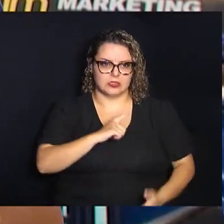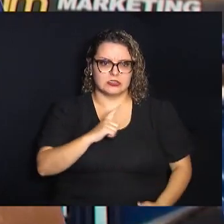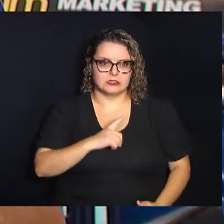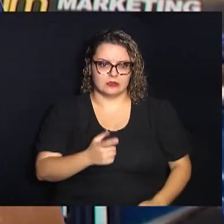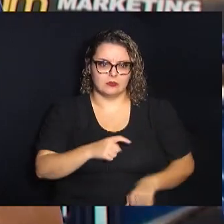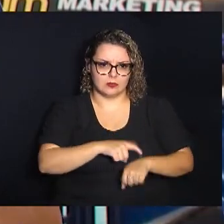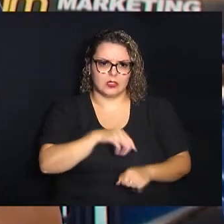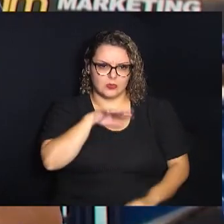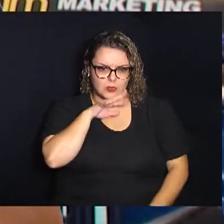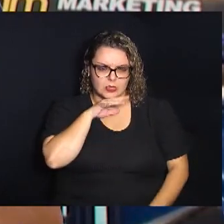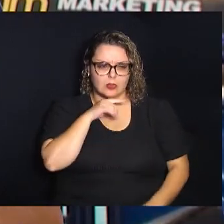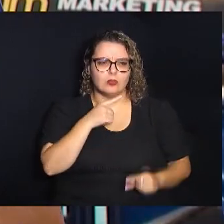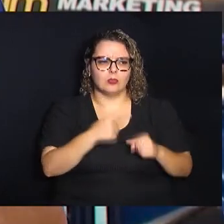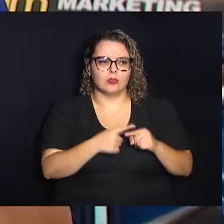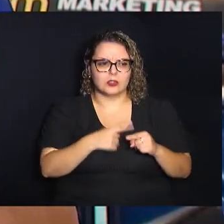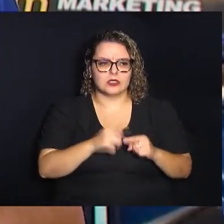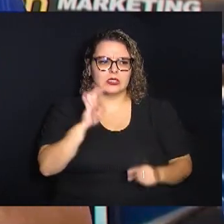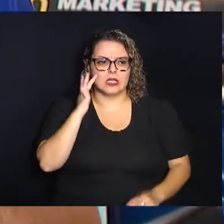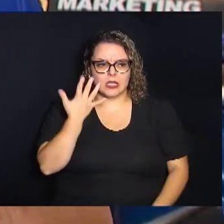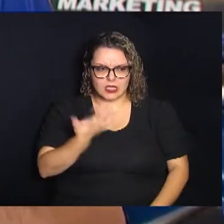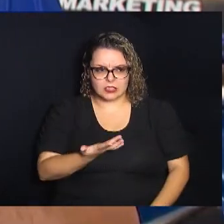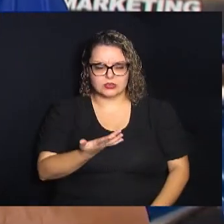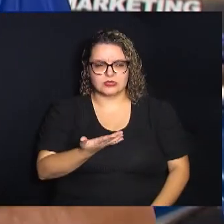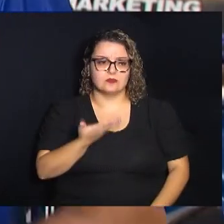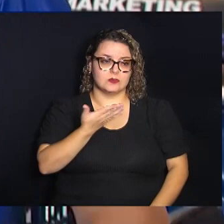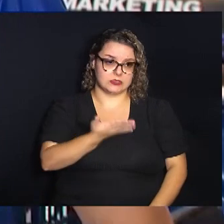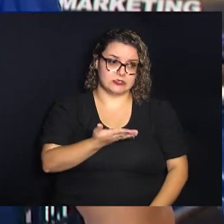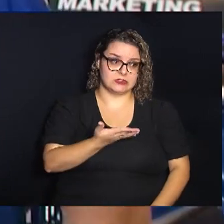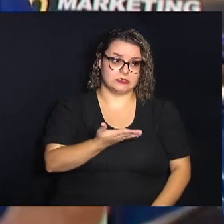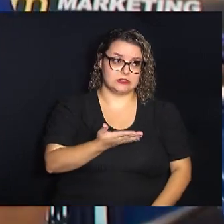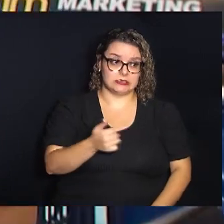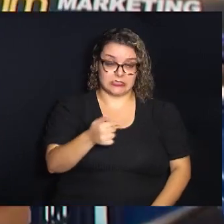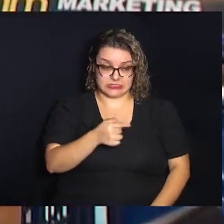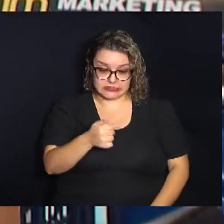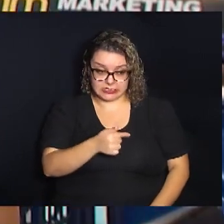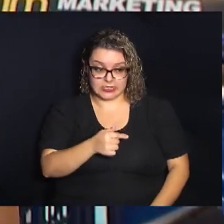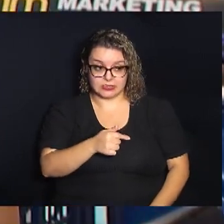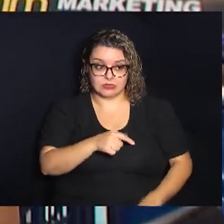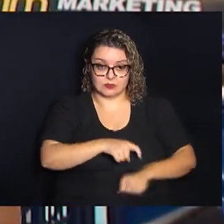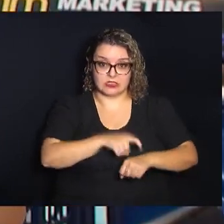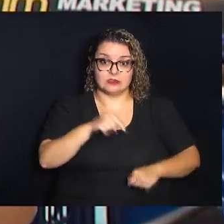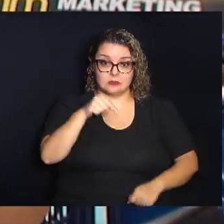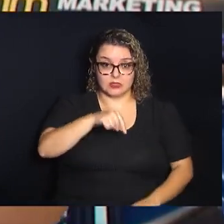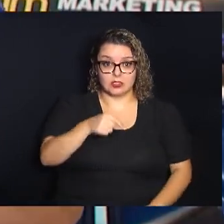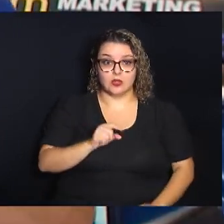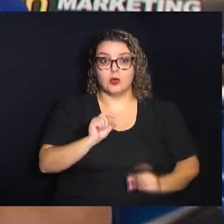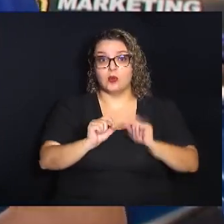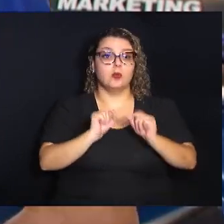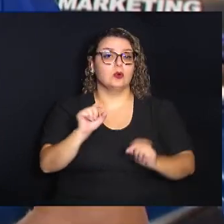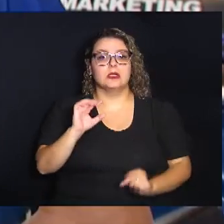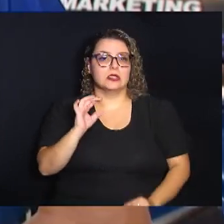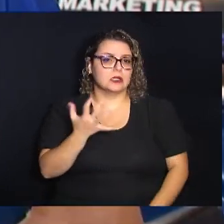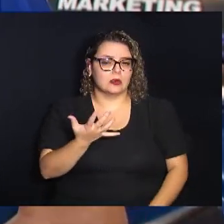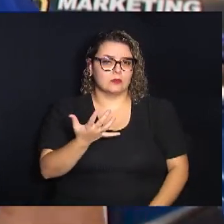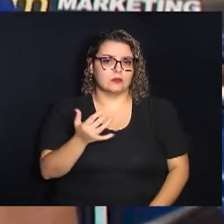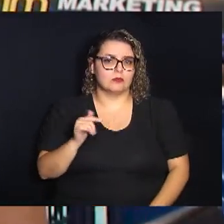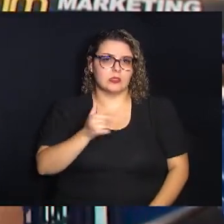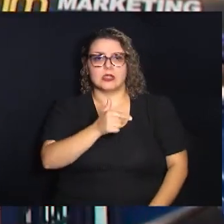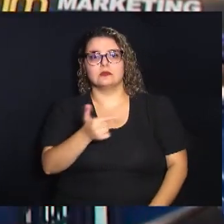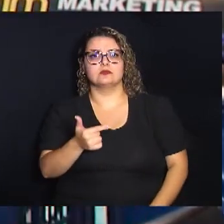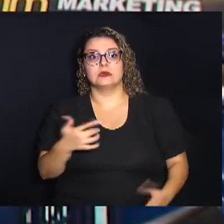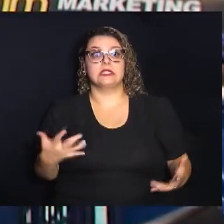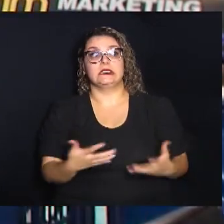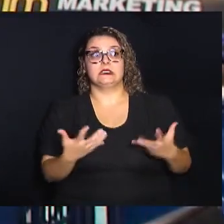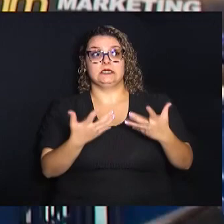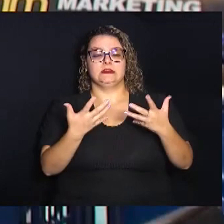ruins. Por que você acha, você que já está na sua 7ª temporada aqui, o que aconteceu para não dar aquela engrenada